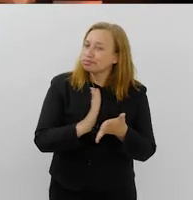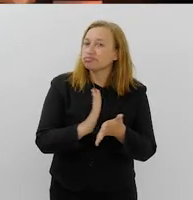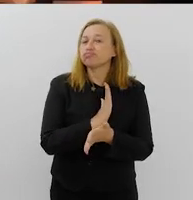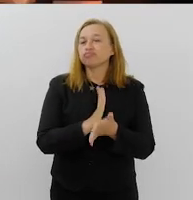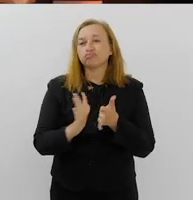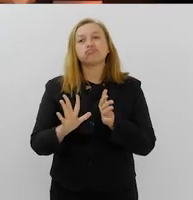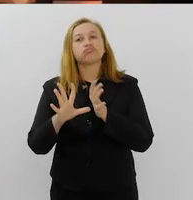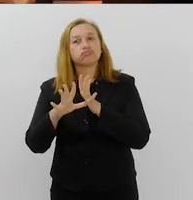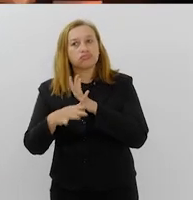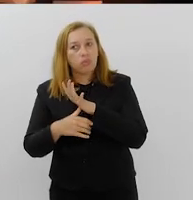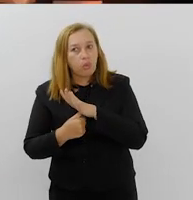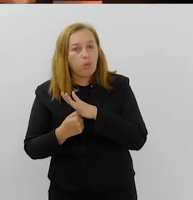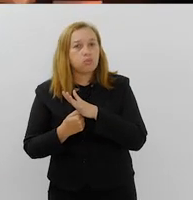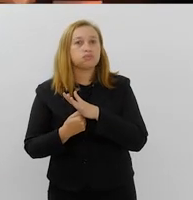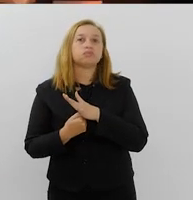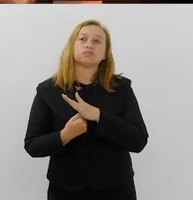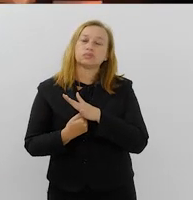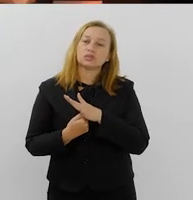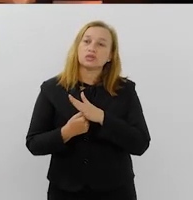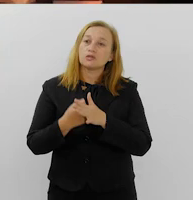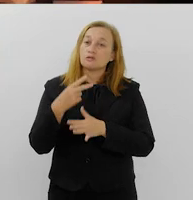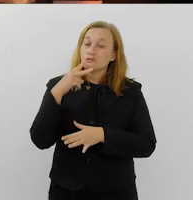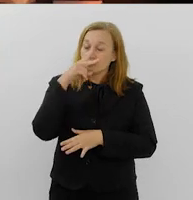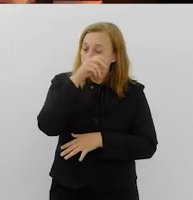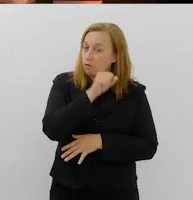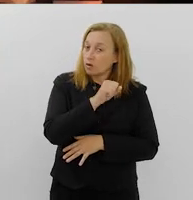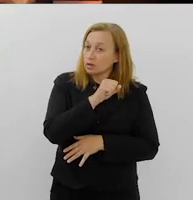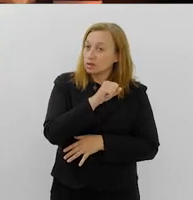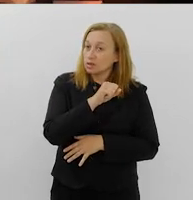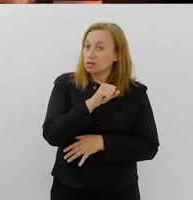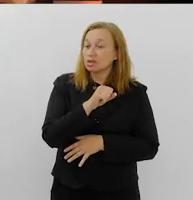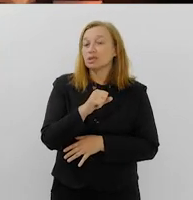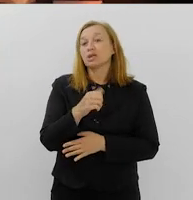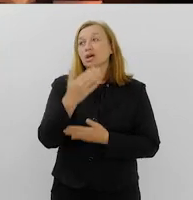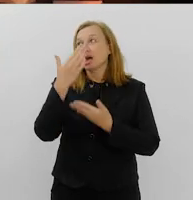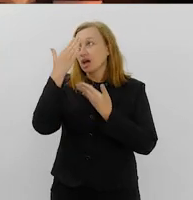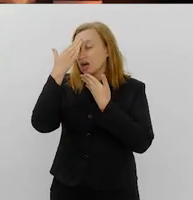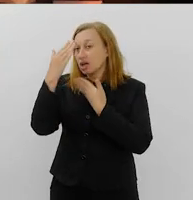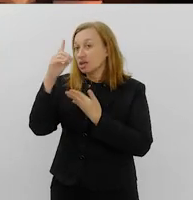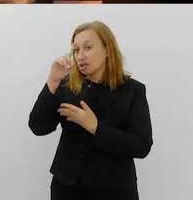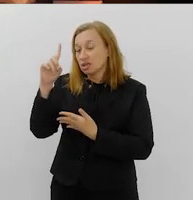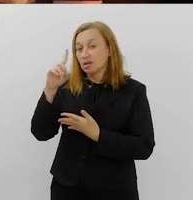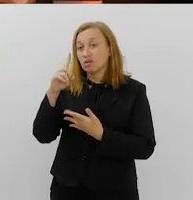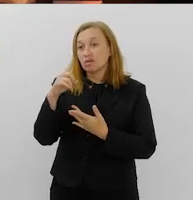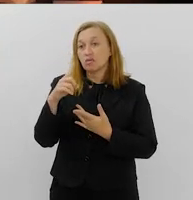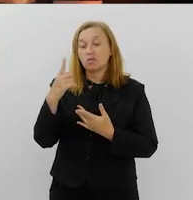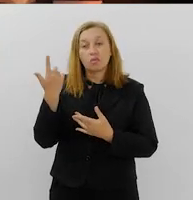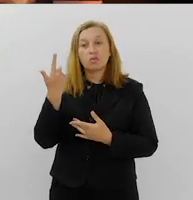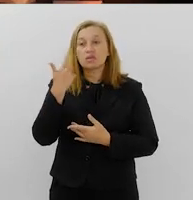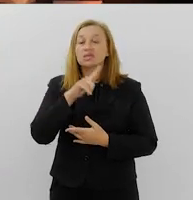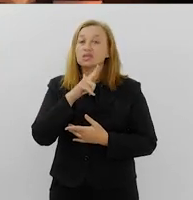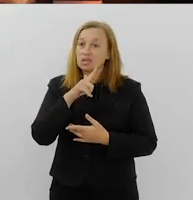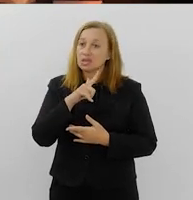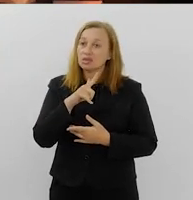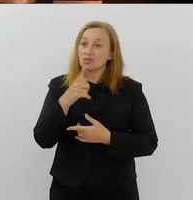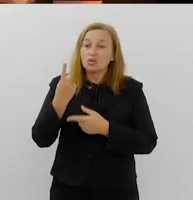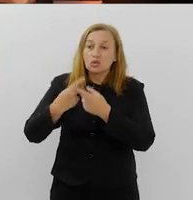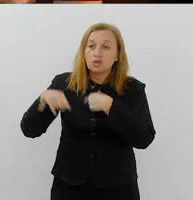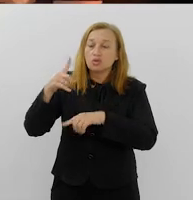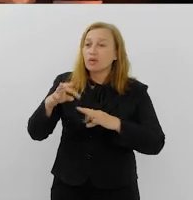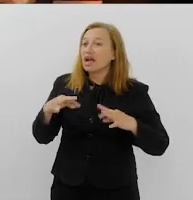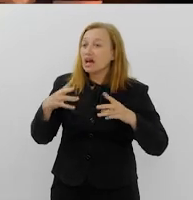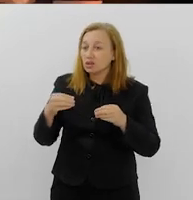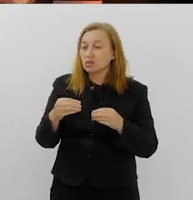tivemos alguns assaltos, alguns roubos fortes, mas graças a Deus conseguimos passar por tudo